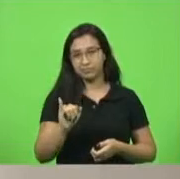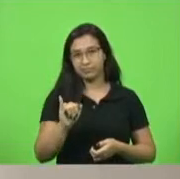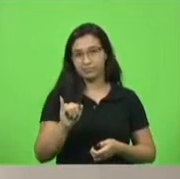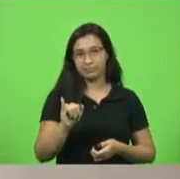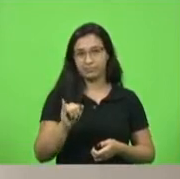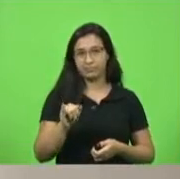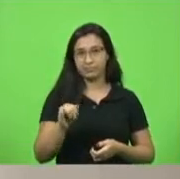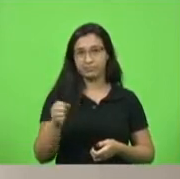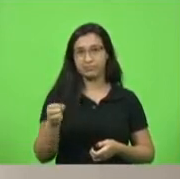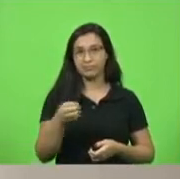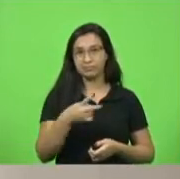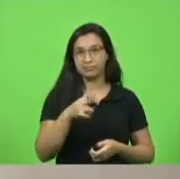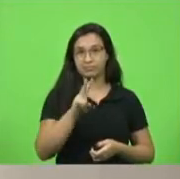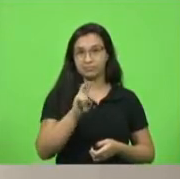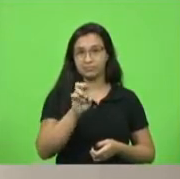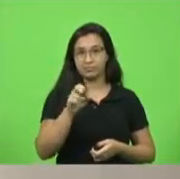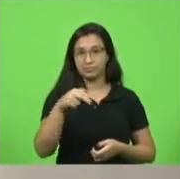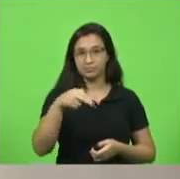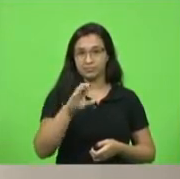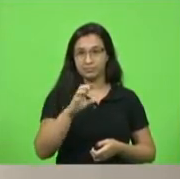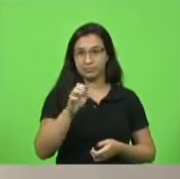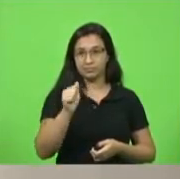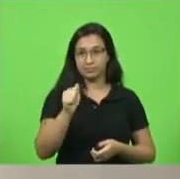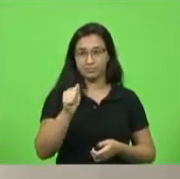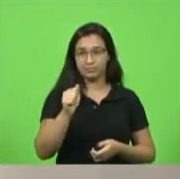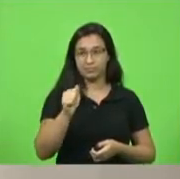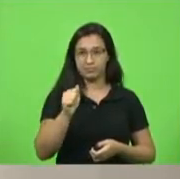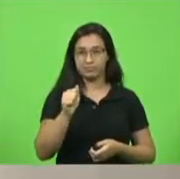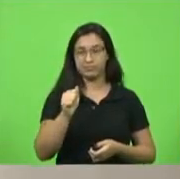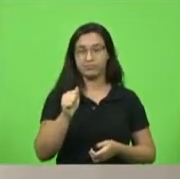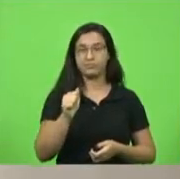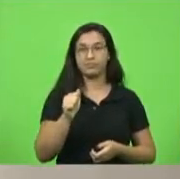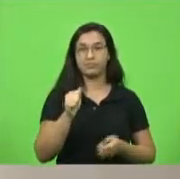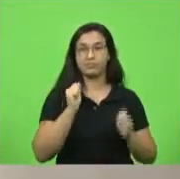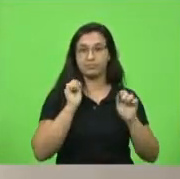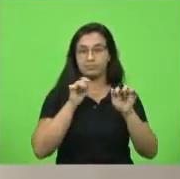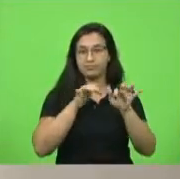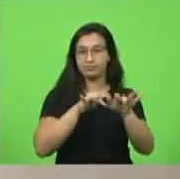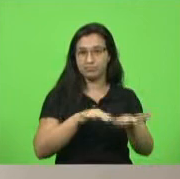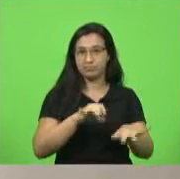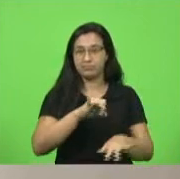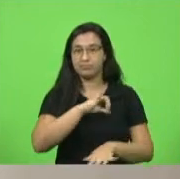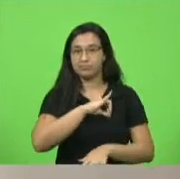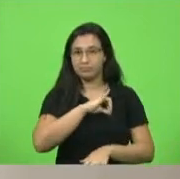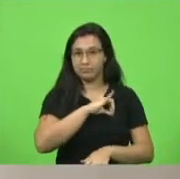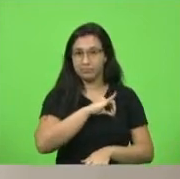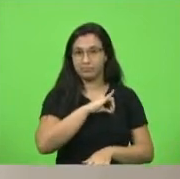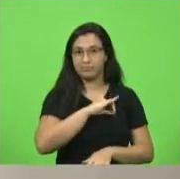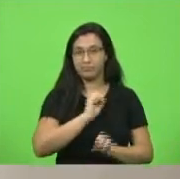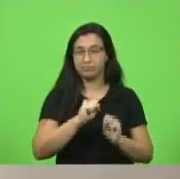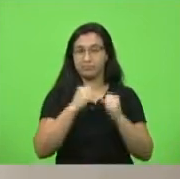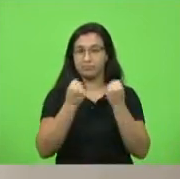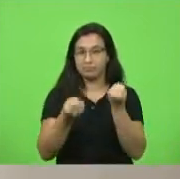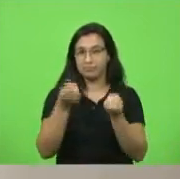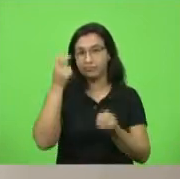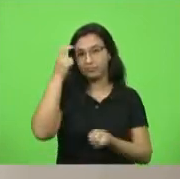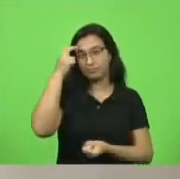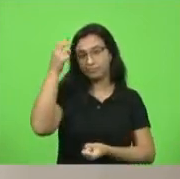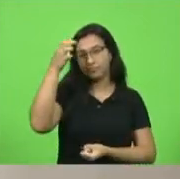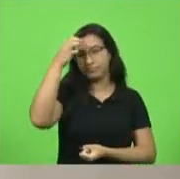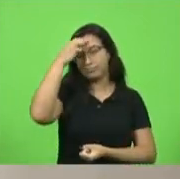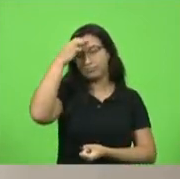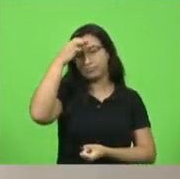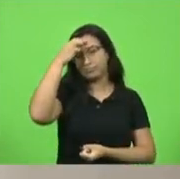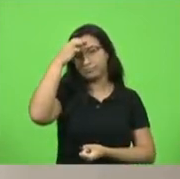Veneza, pela passagem do Dia Nacional do Imigrante Italiano, bem como pelo trabalho constante na defesa da cultura e da memória da imigração italiana,